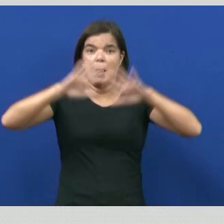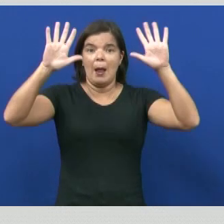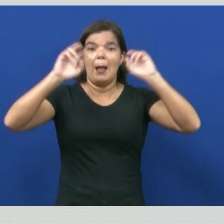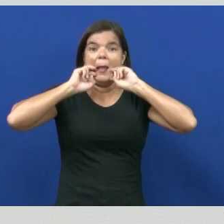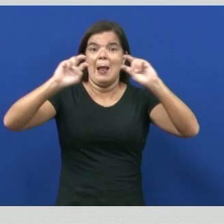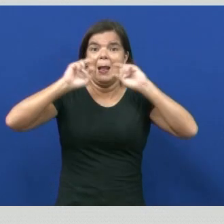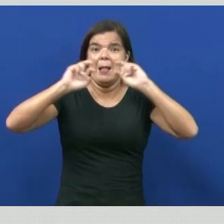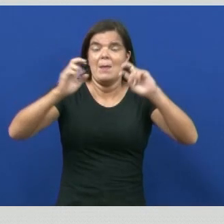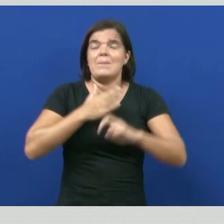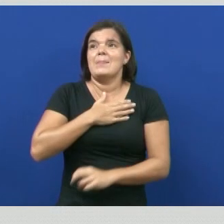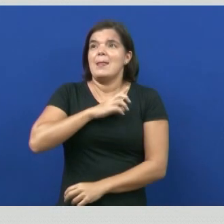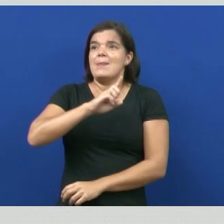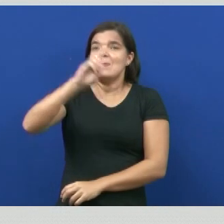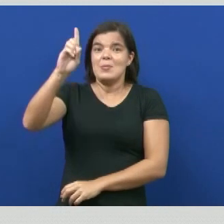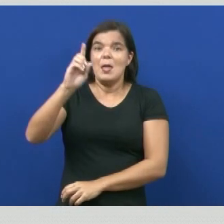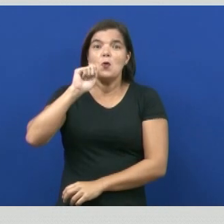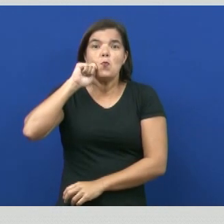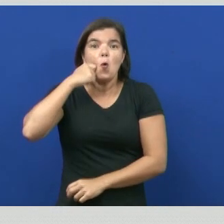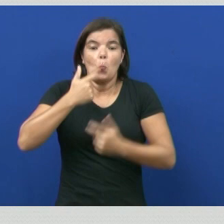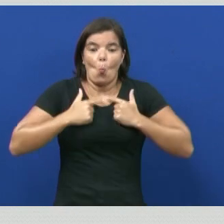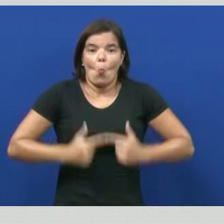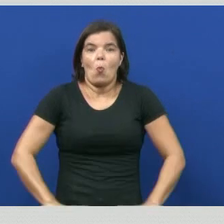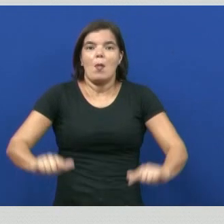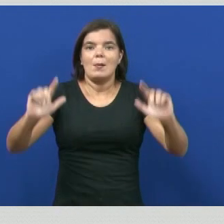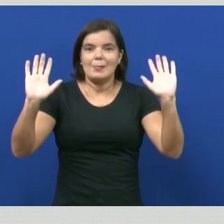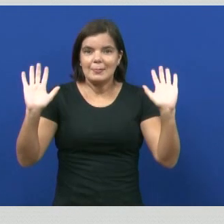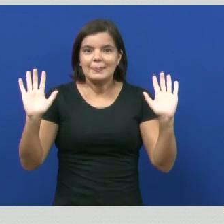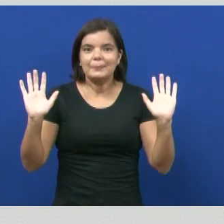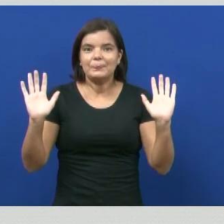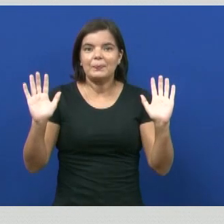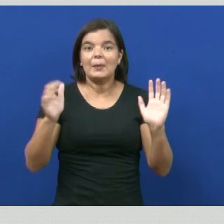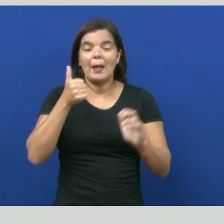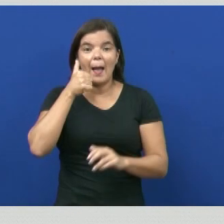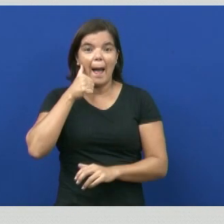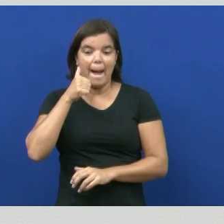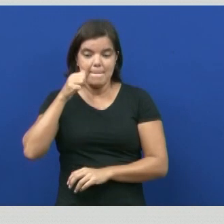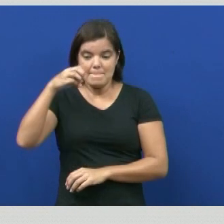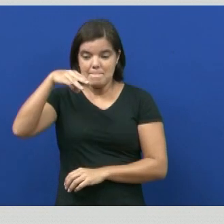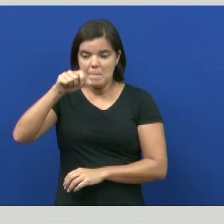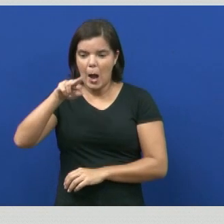grito. Valha-me Deus, o padeiro está nu. Maria, a esposa